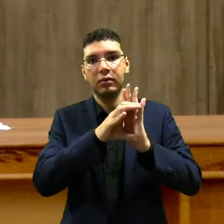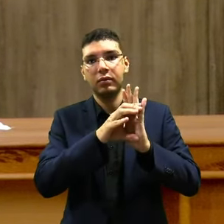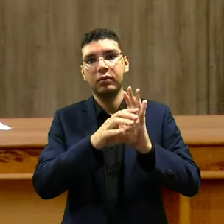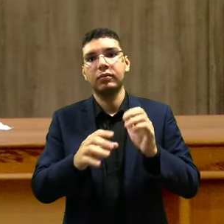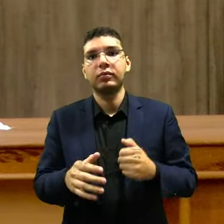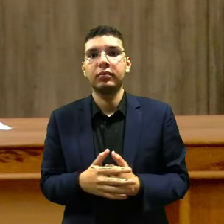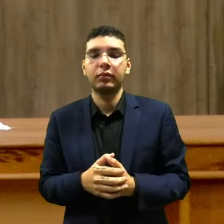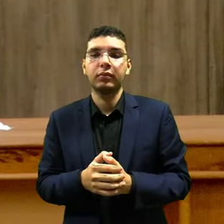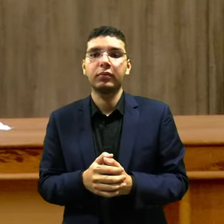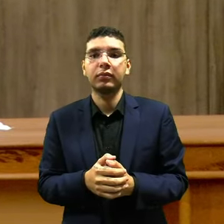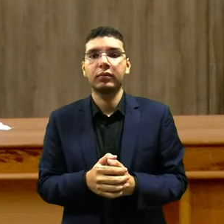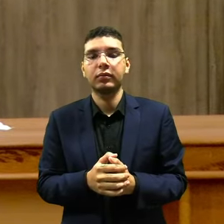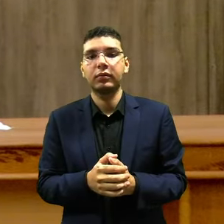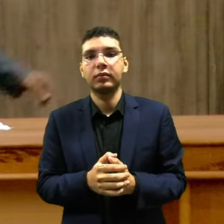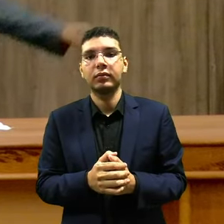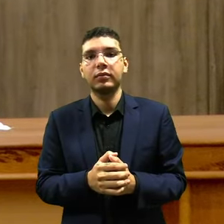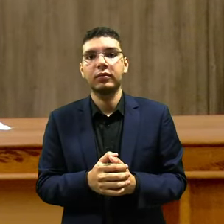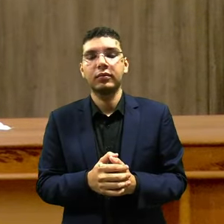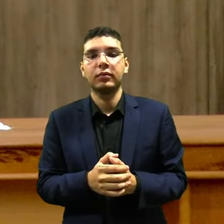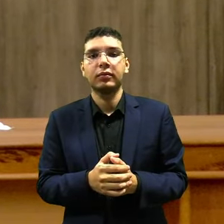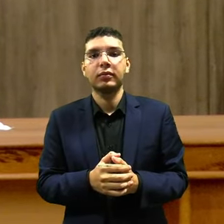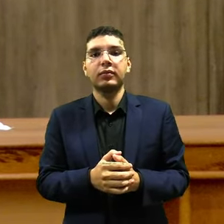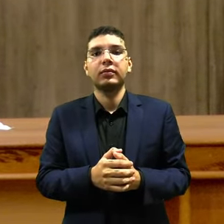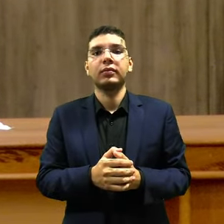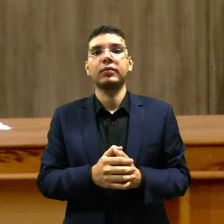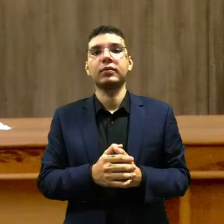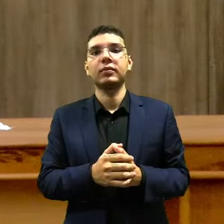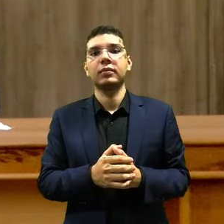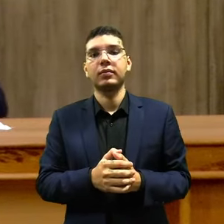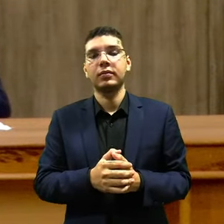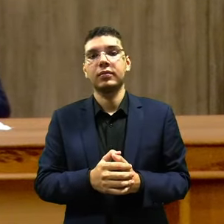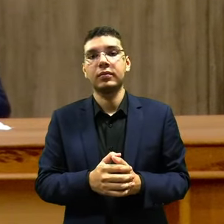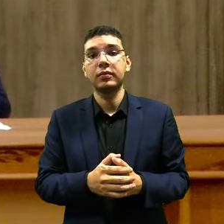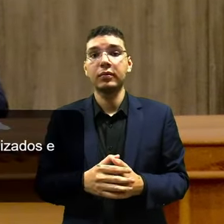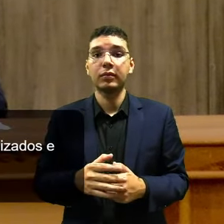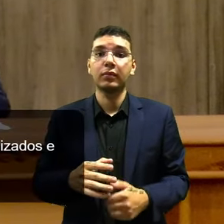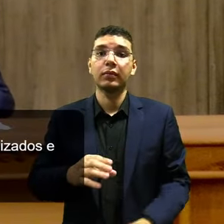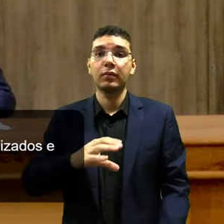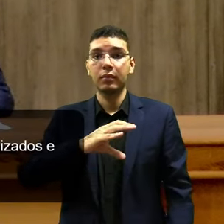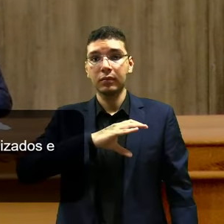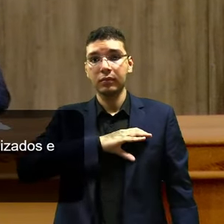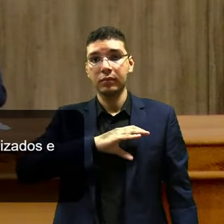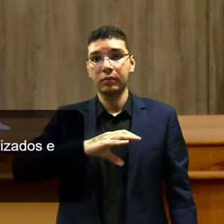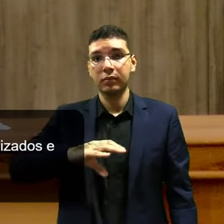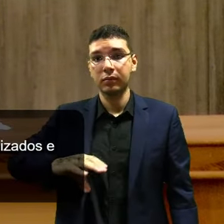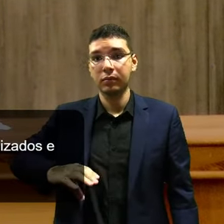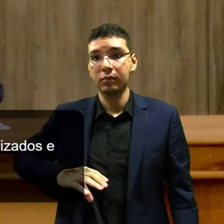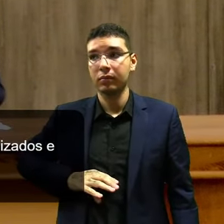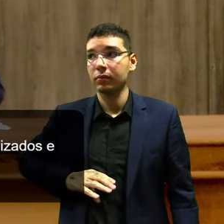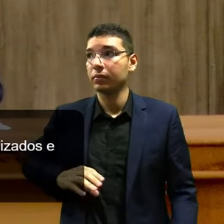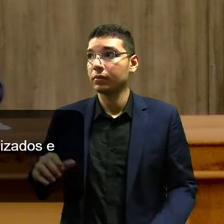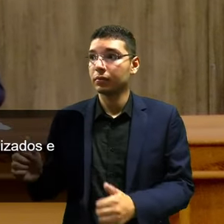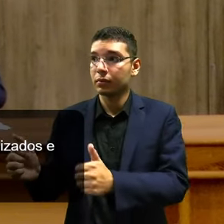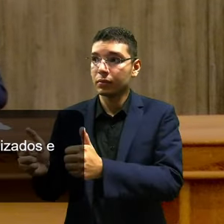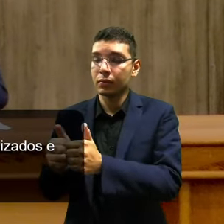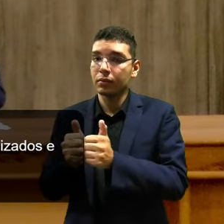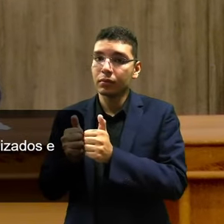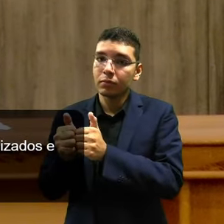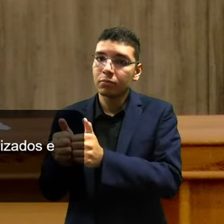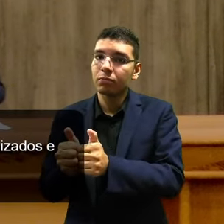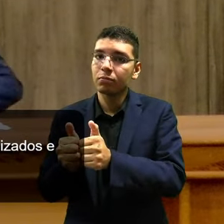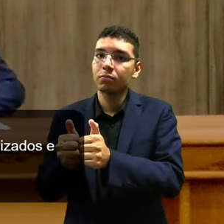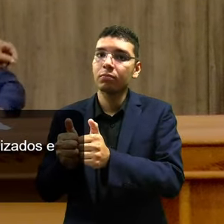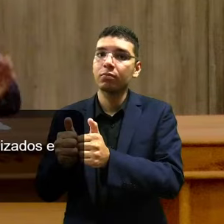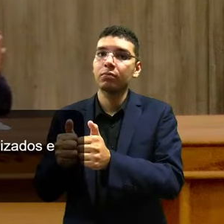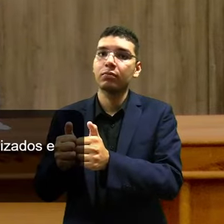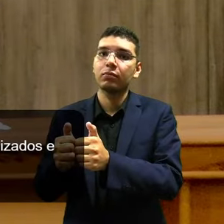bora para que Cristo é nos vossos corações a fim de estando enraizados